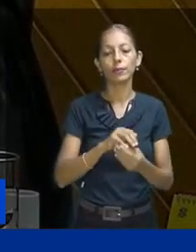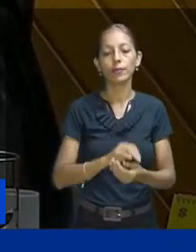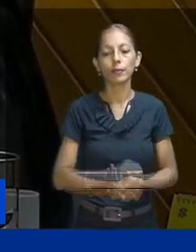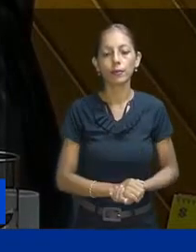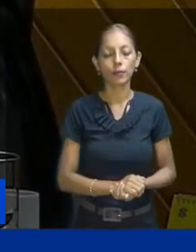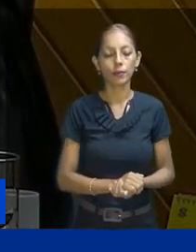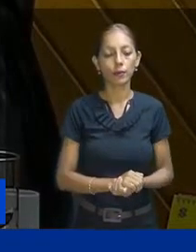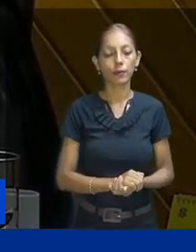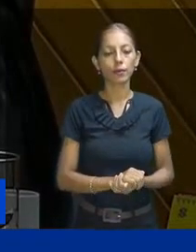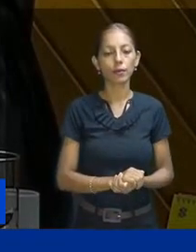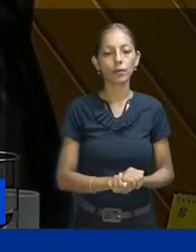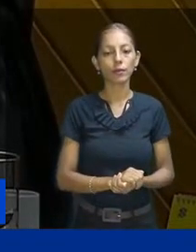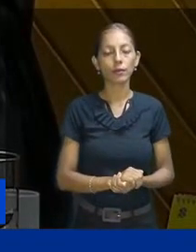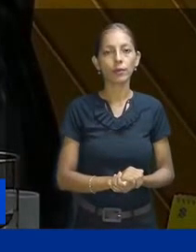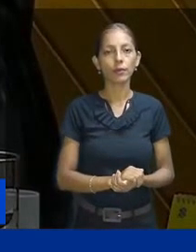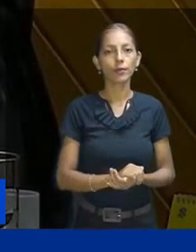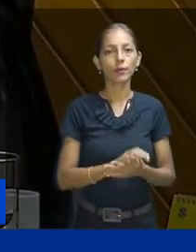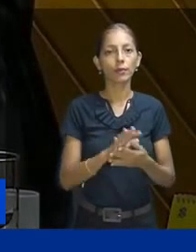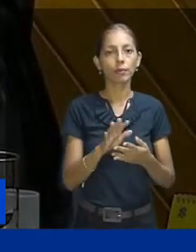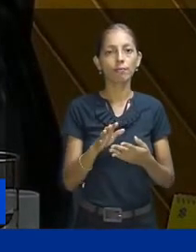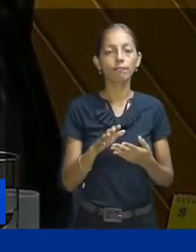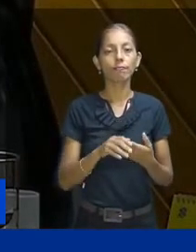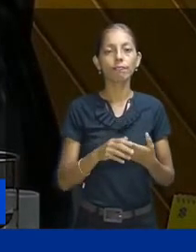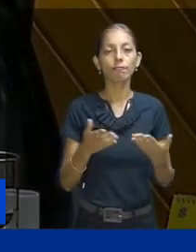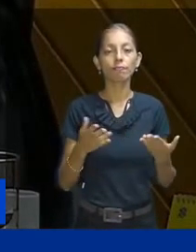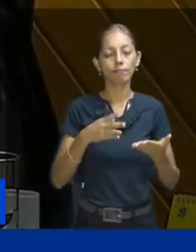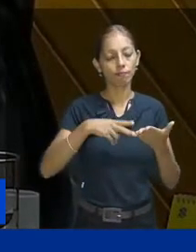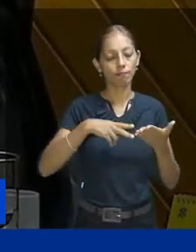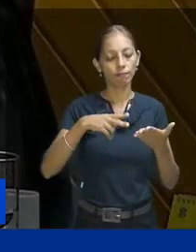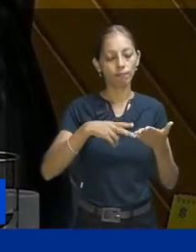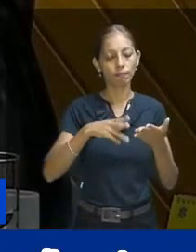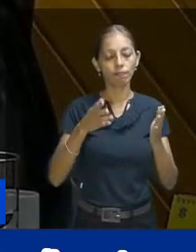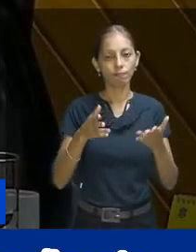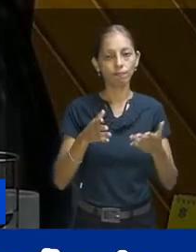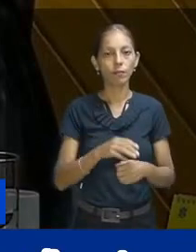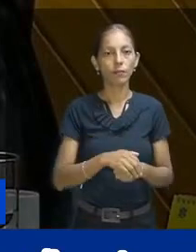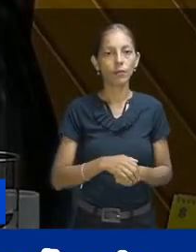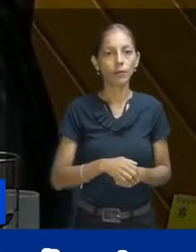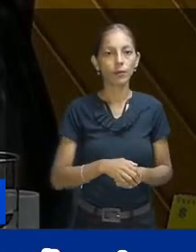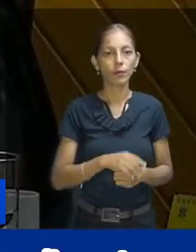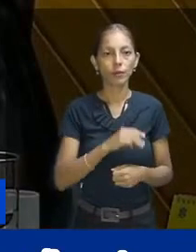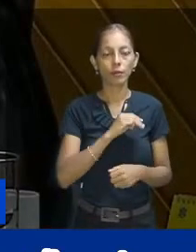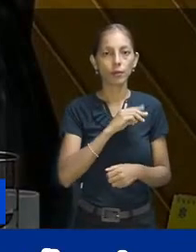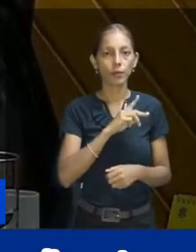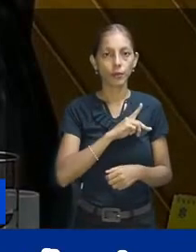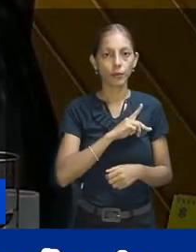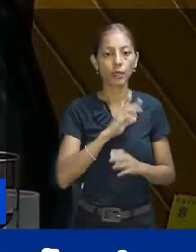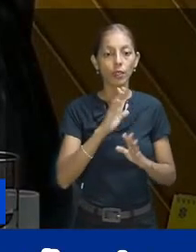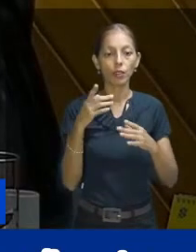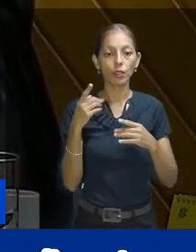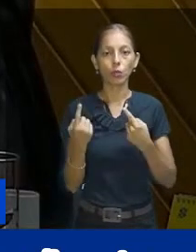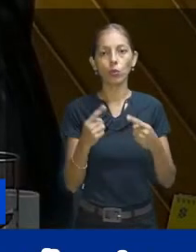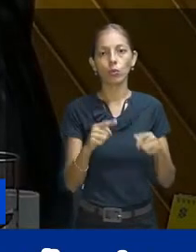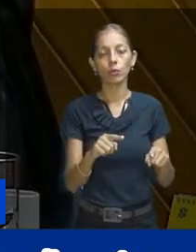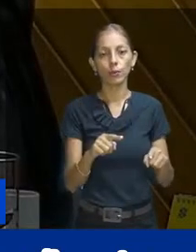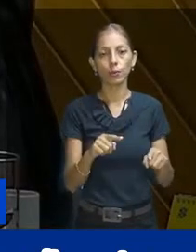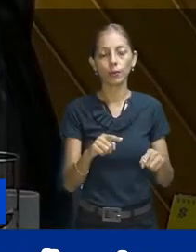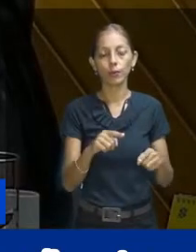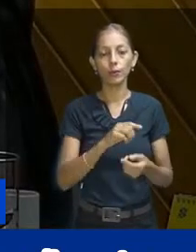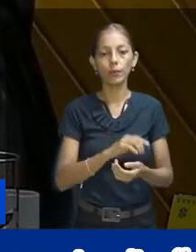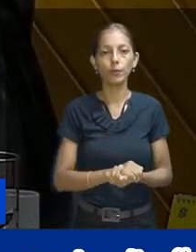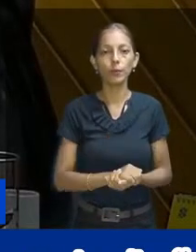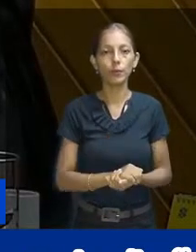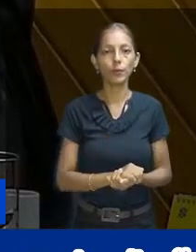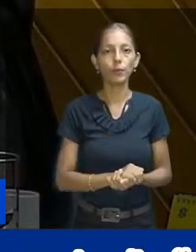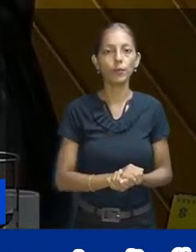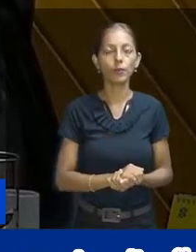não enfrentar expressamente os precedentes citados pelo Ministério Público Eleitoral em sua manifestação, que precedeu ao acórdão, em afronta